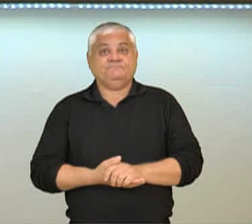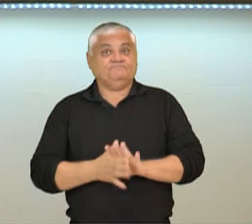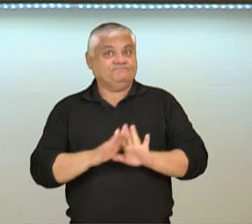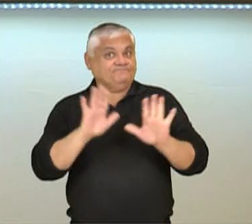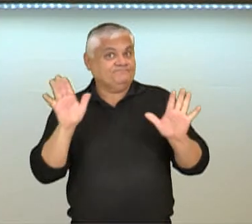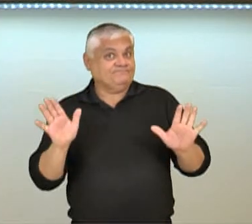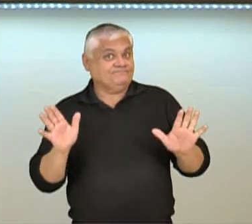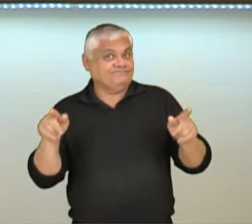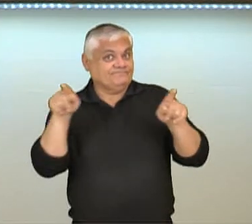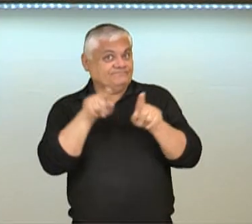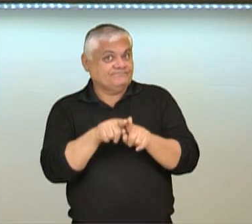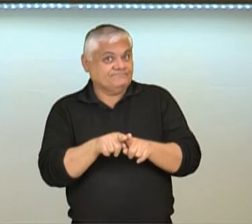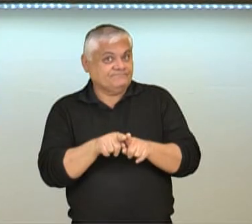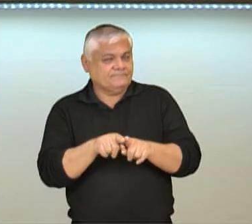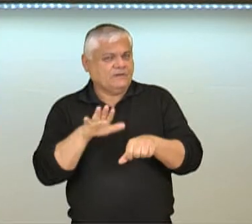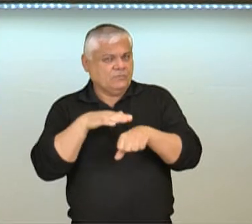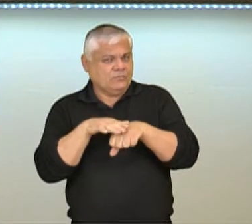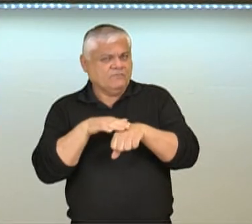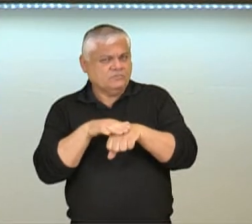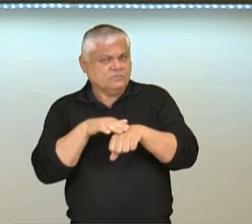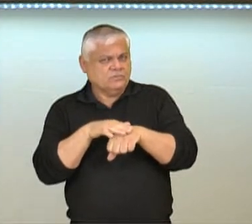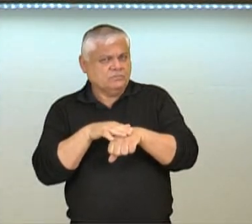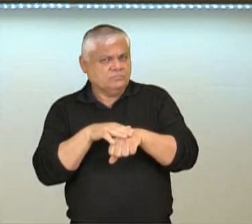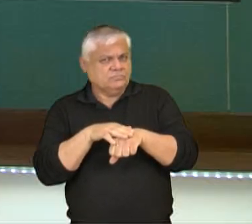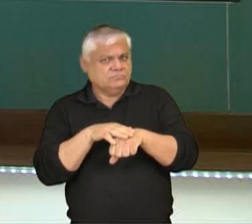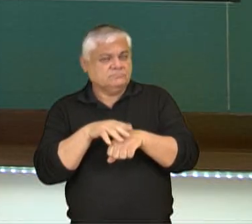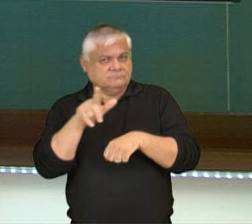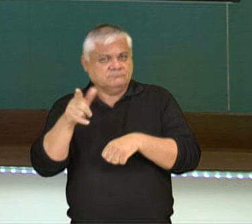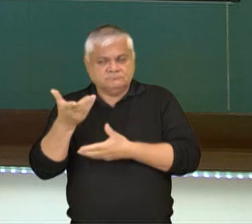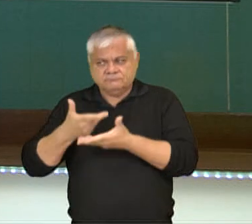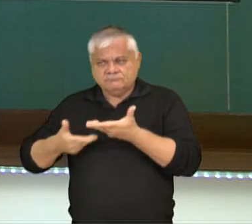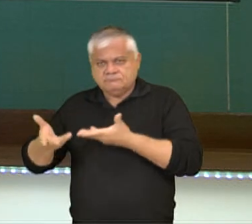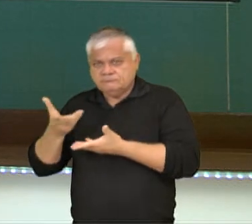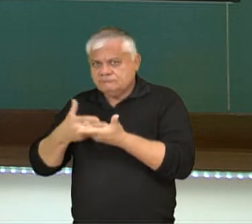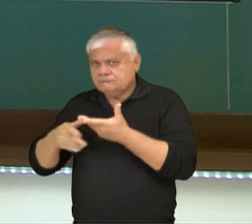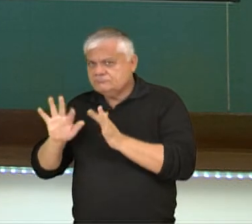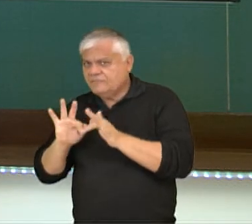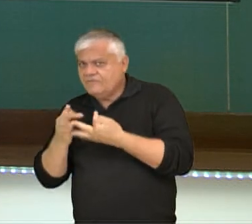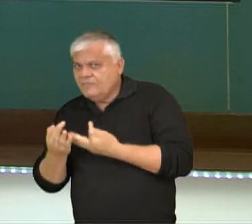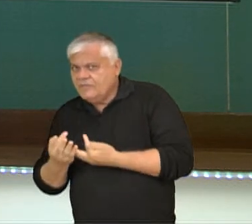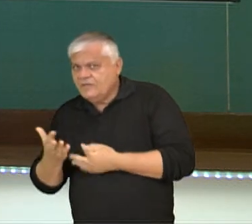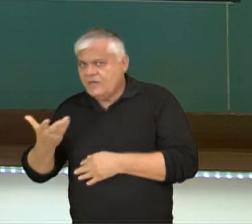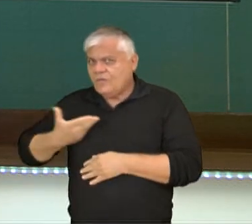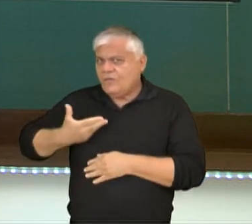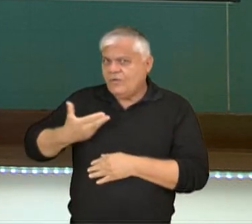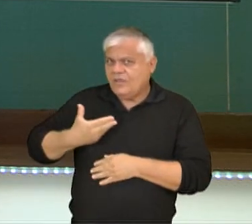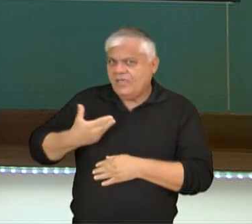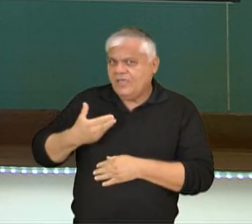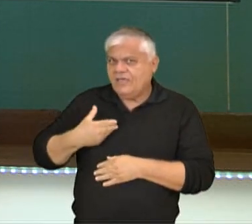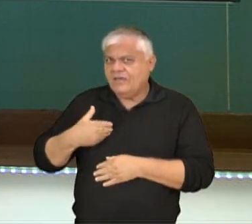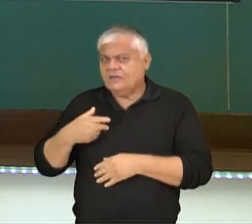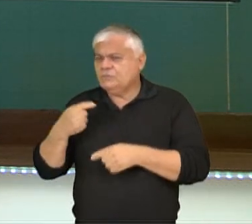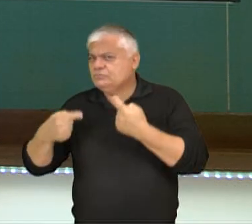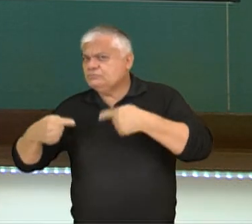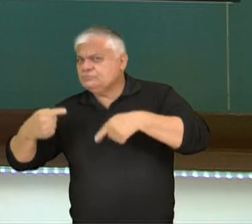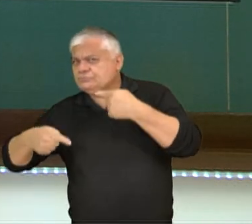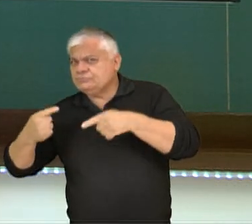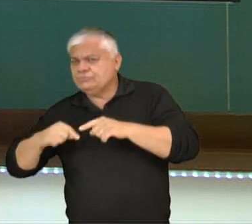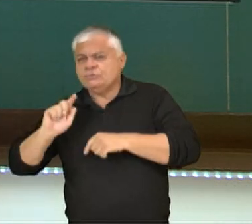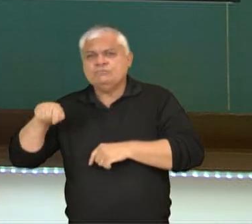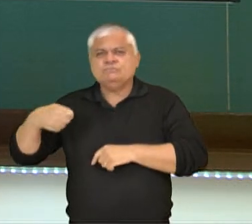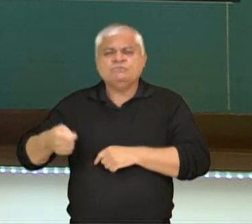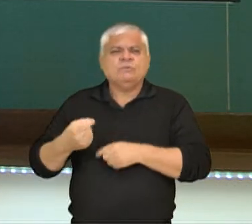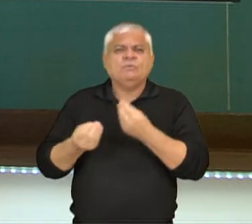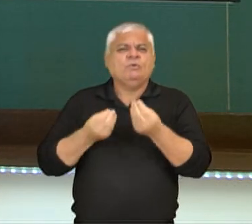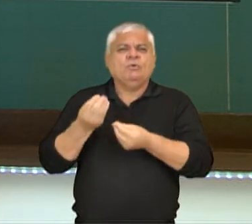Olá, voltei, conversou aí, fez um social com a família, com os colegas, discutiram aí sobre essa